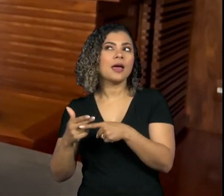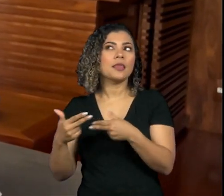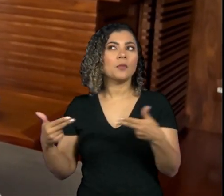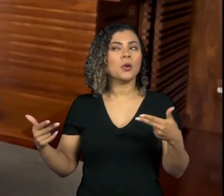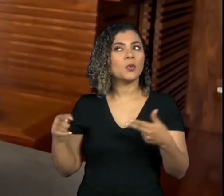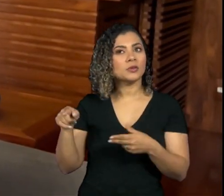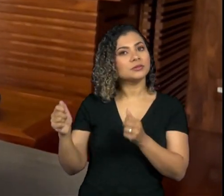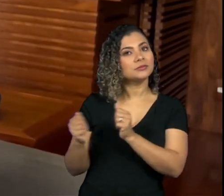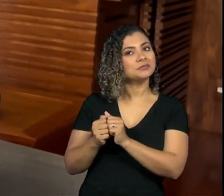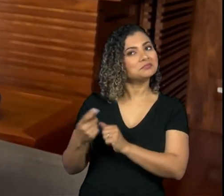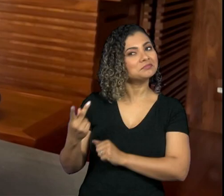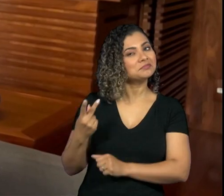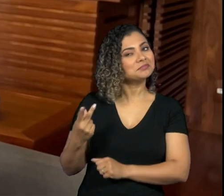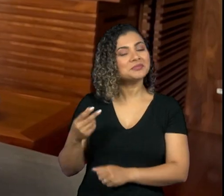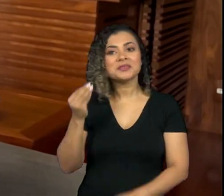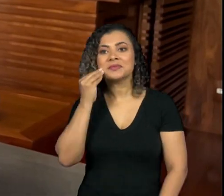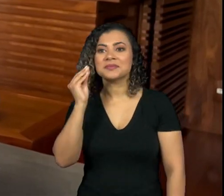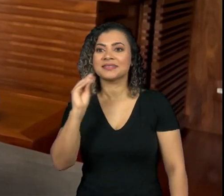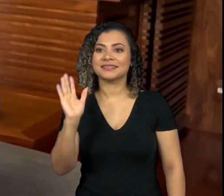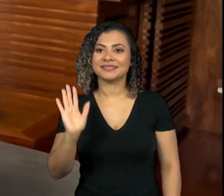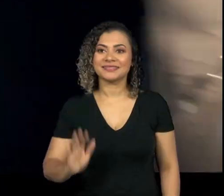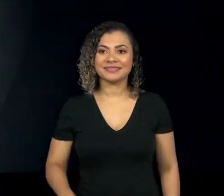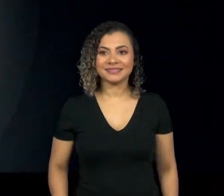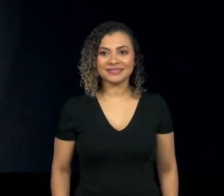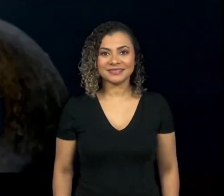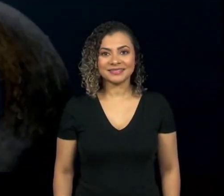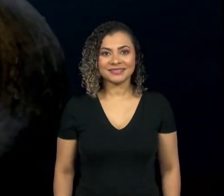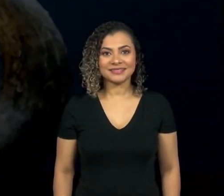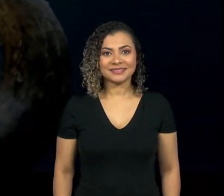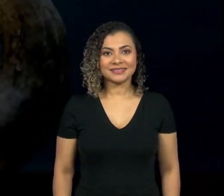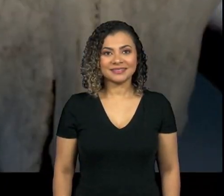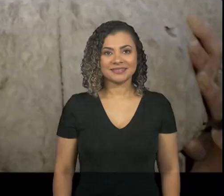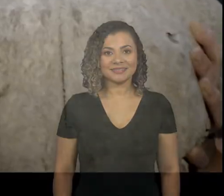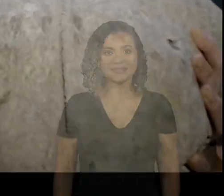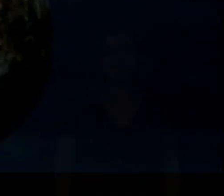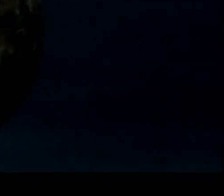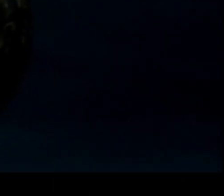longa. Um beijo, querida.